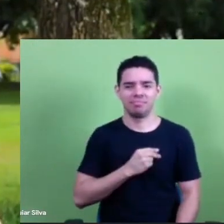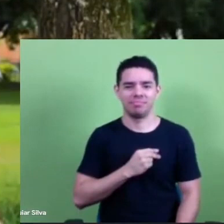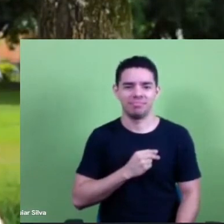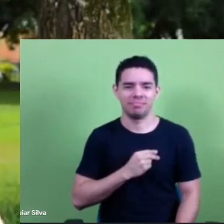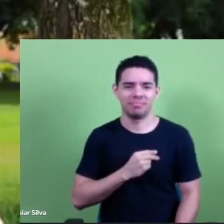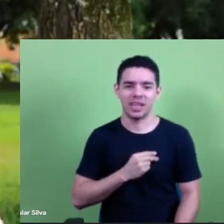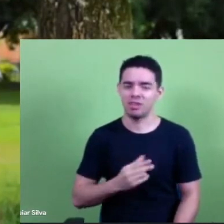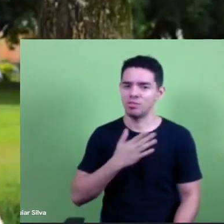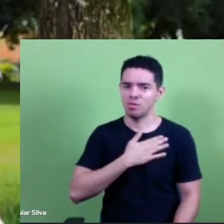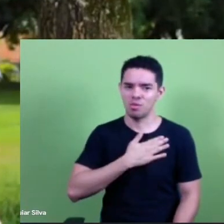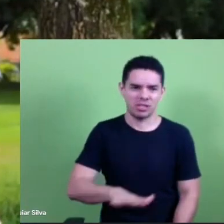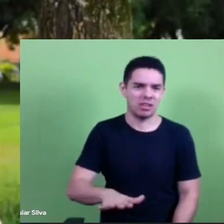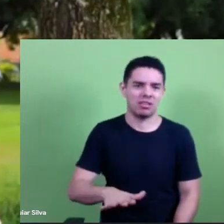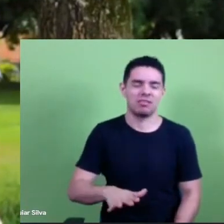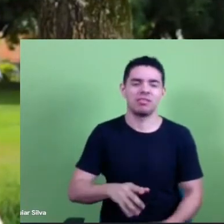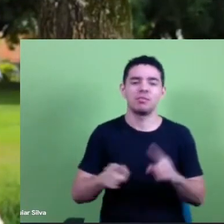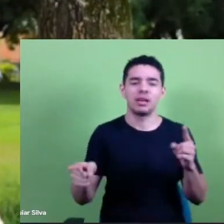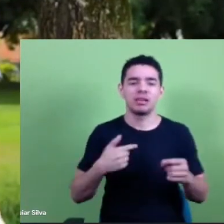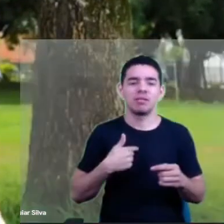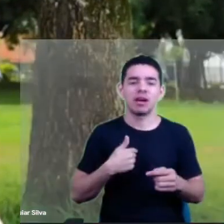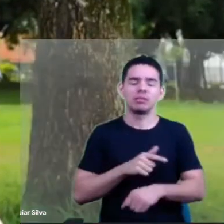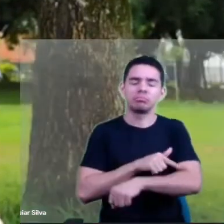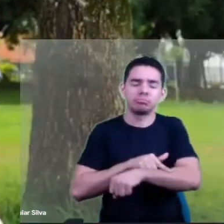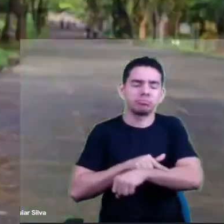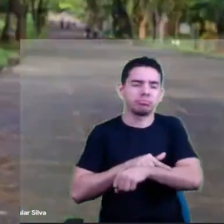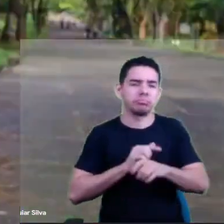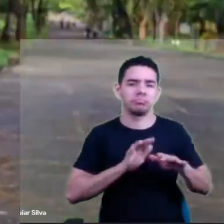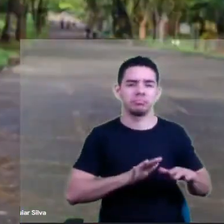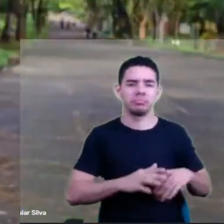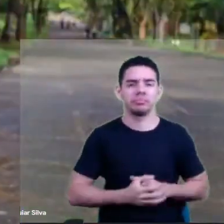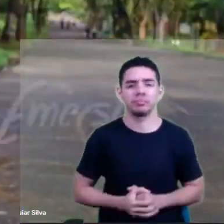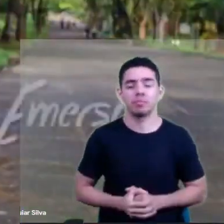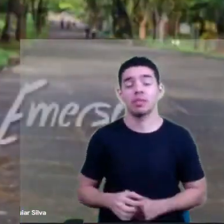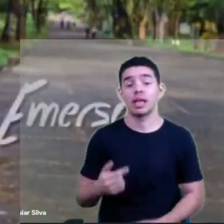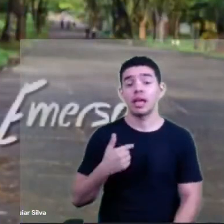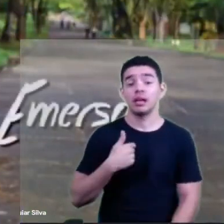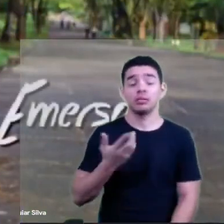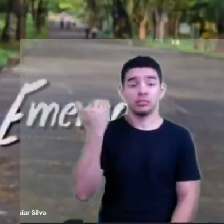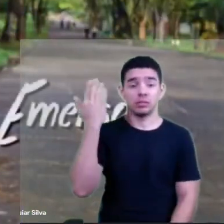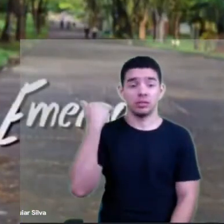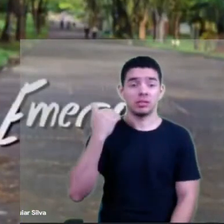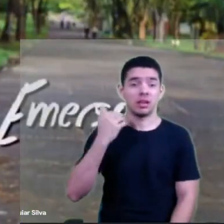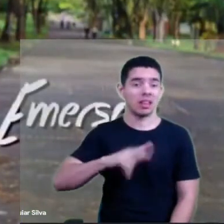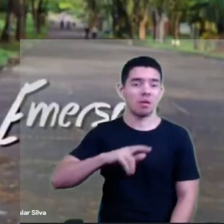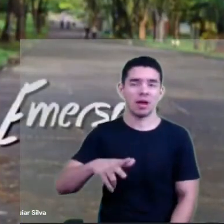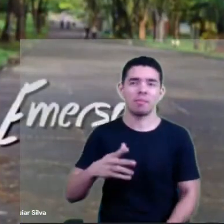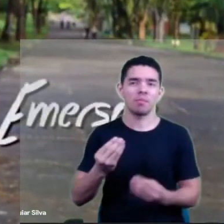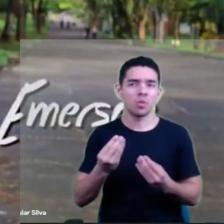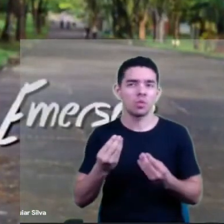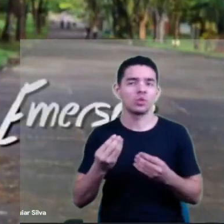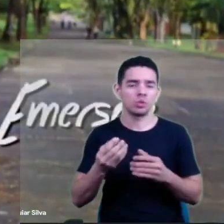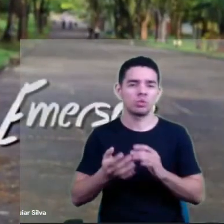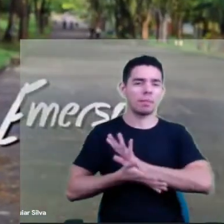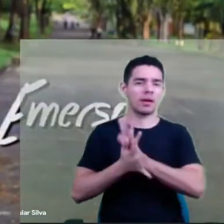não gostava, arrepiava, mas eu ficava quieta. Eu não fui, talvez, muito